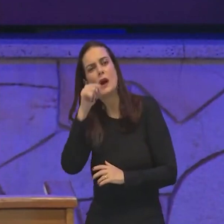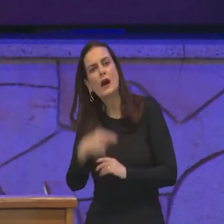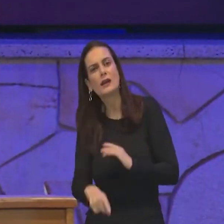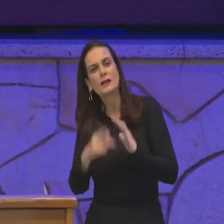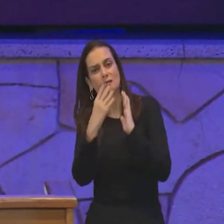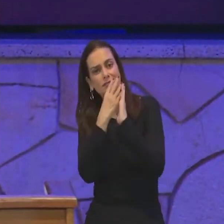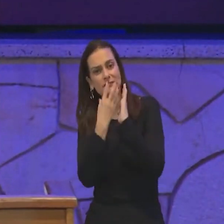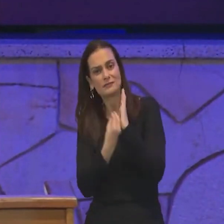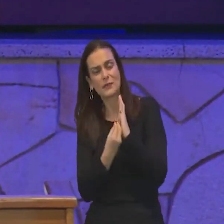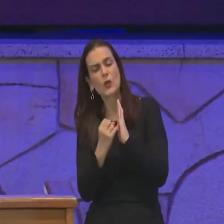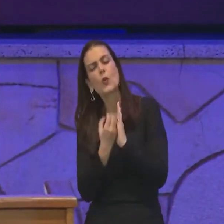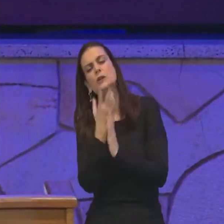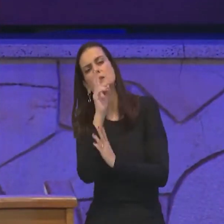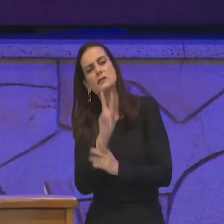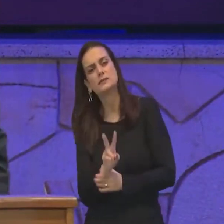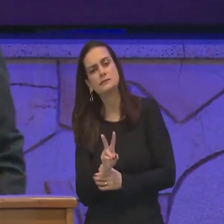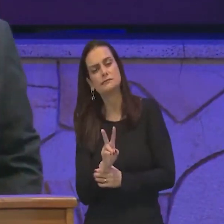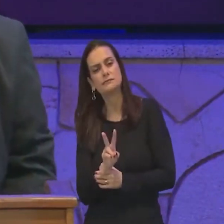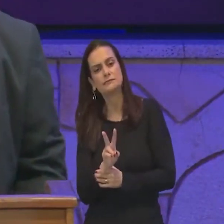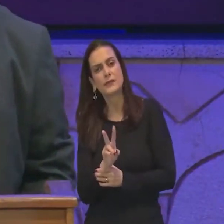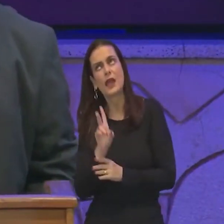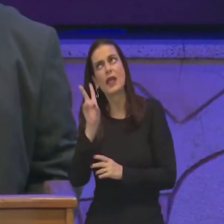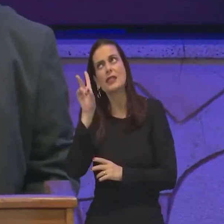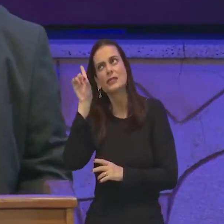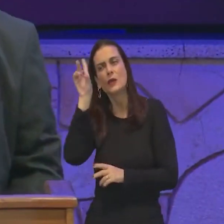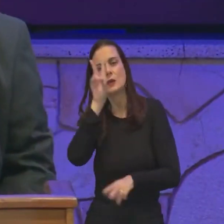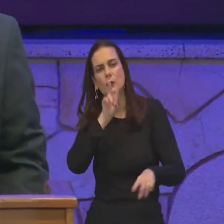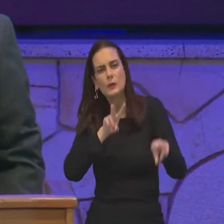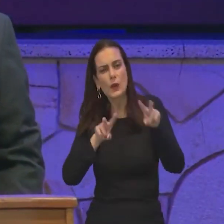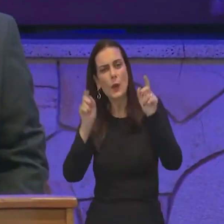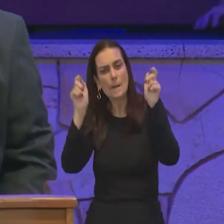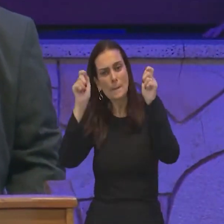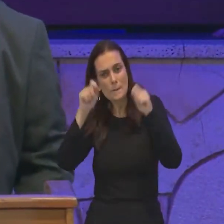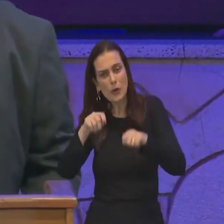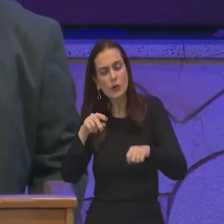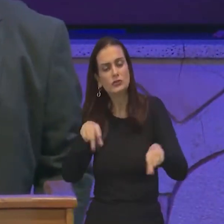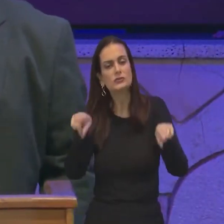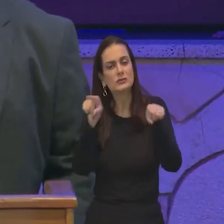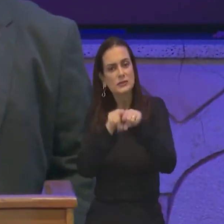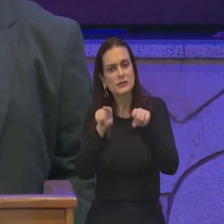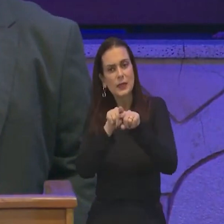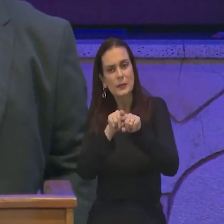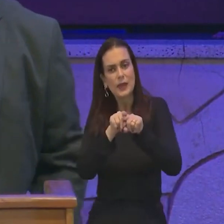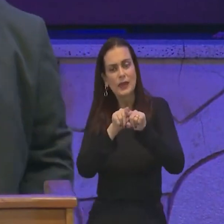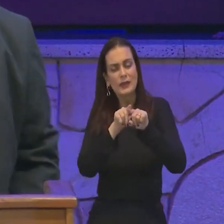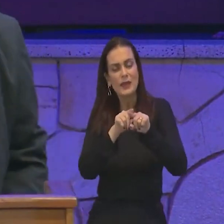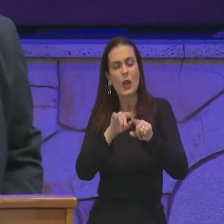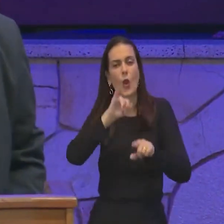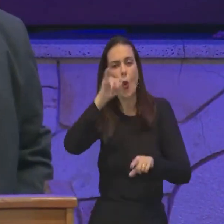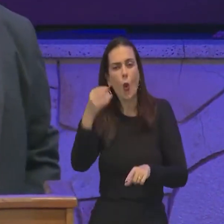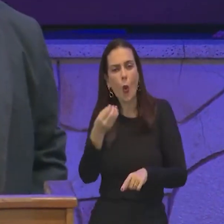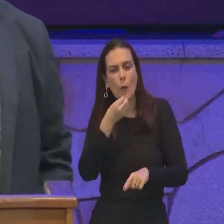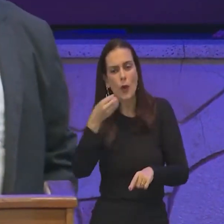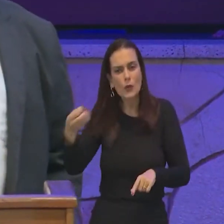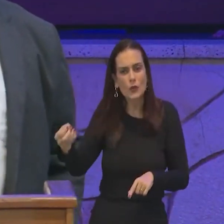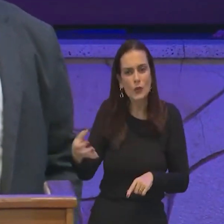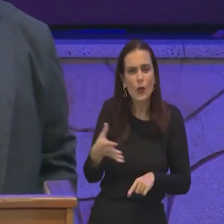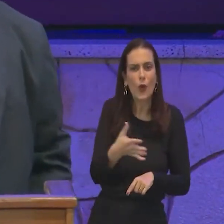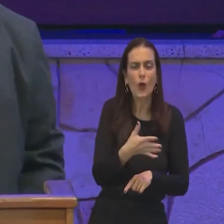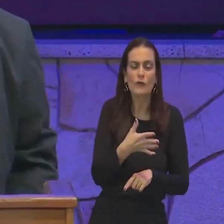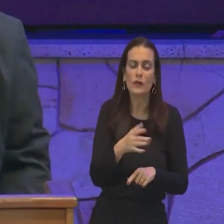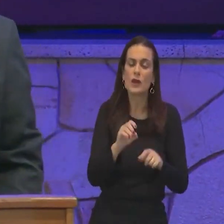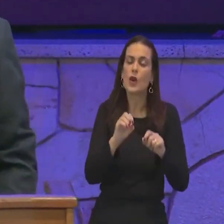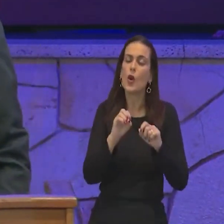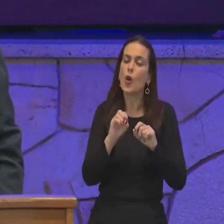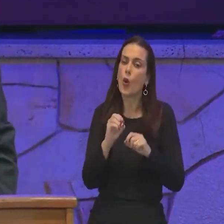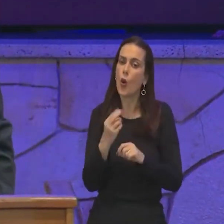queridos? A visão de Deus também pode ocorrer através de uma porta que se abre, ou de uma porta que se fecha